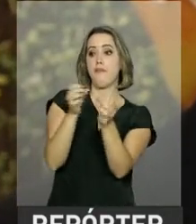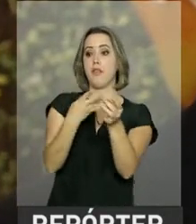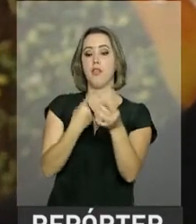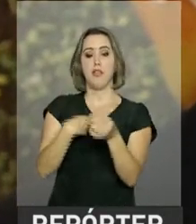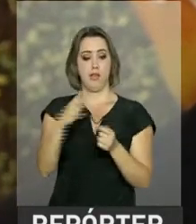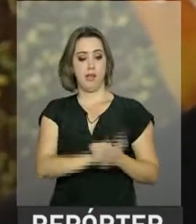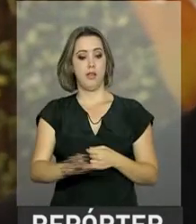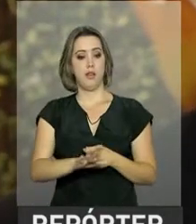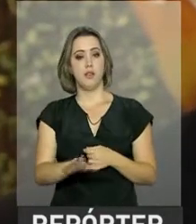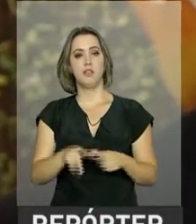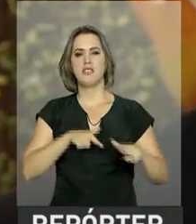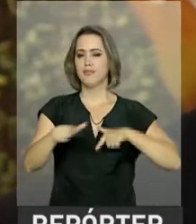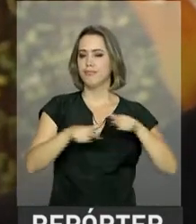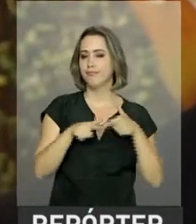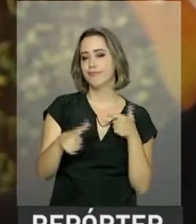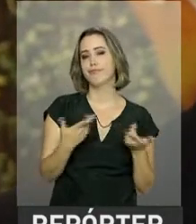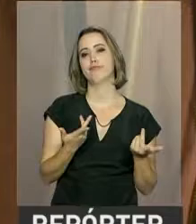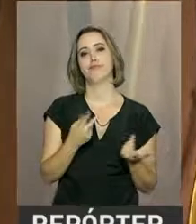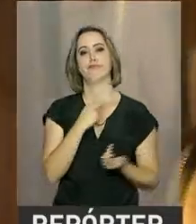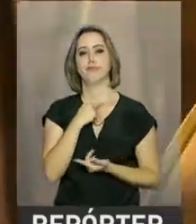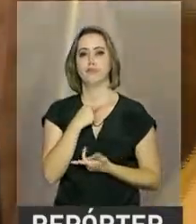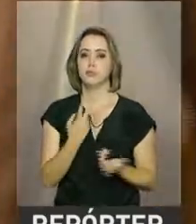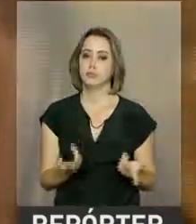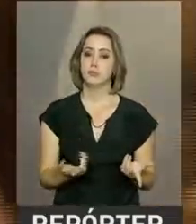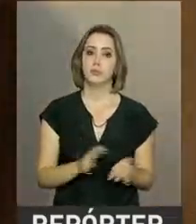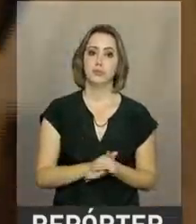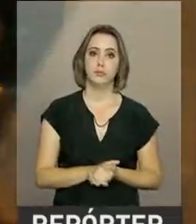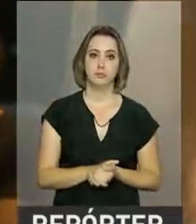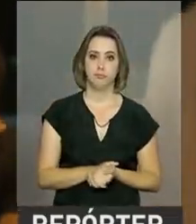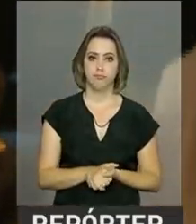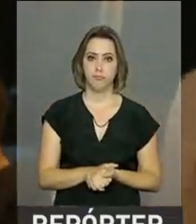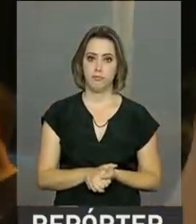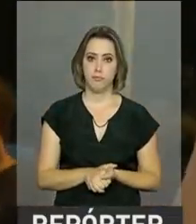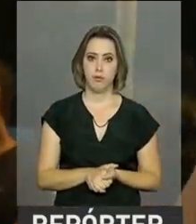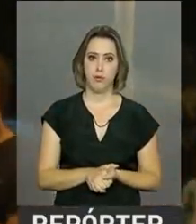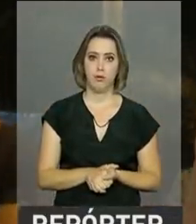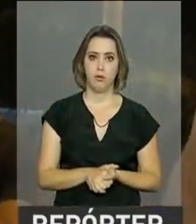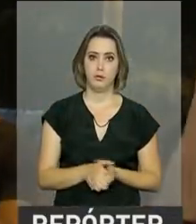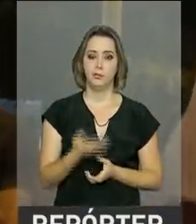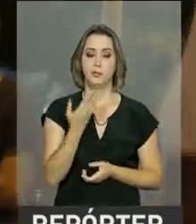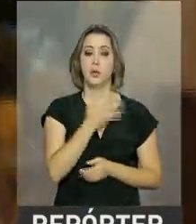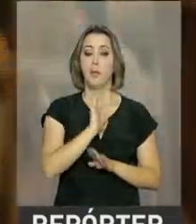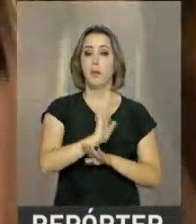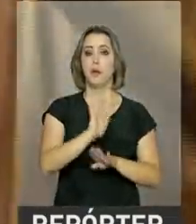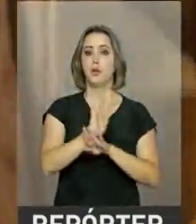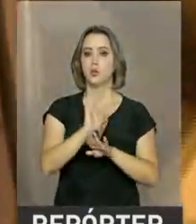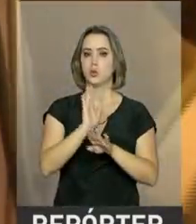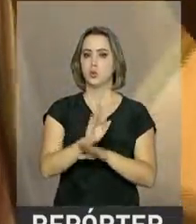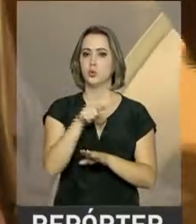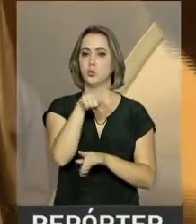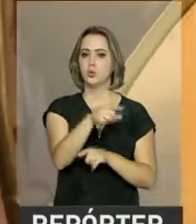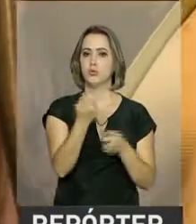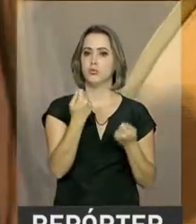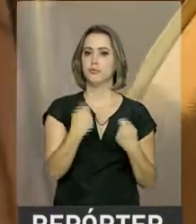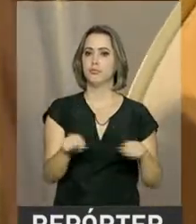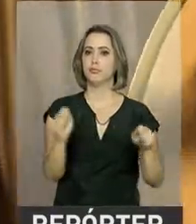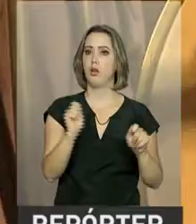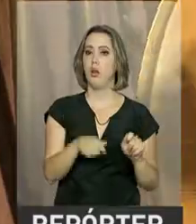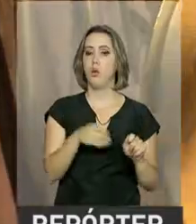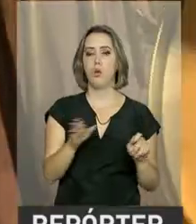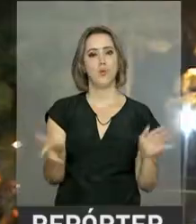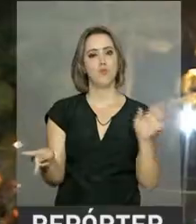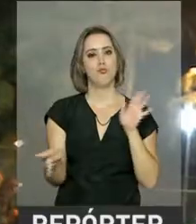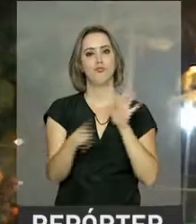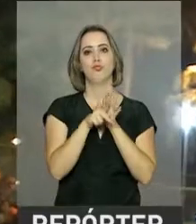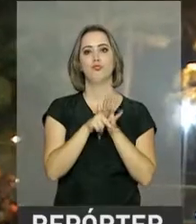sendo exploradas nesse tipo de trabalho. E para ajudar a compor um enredo sobre o tema, ninguém melhor que os próprios